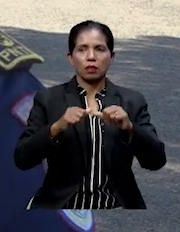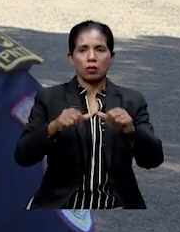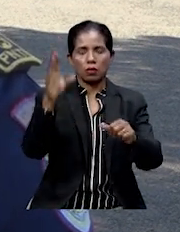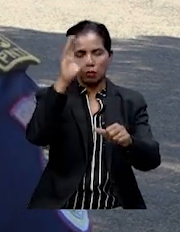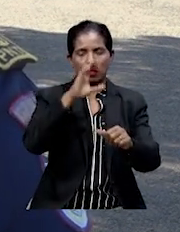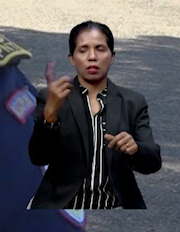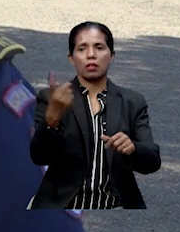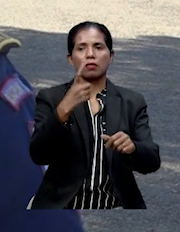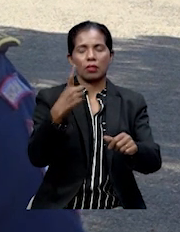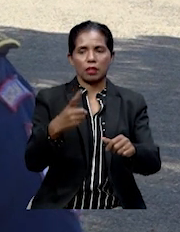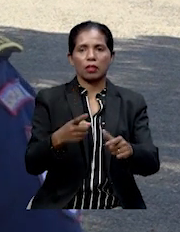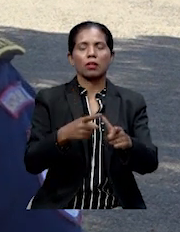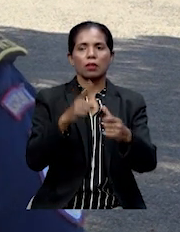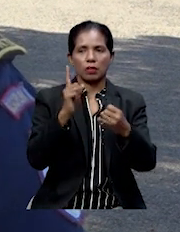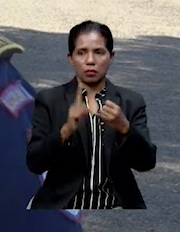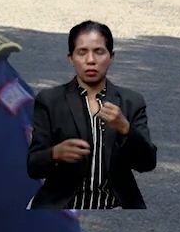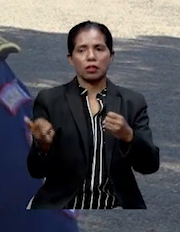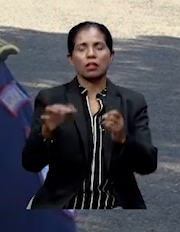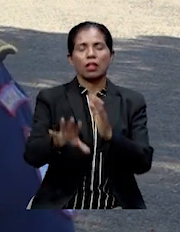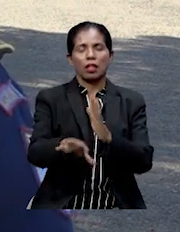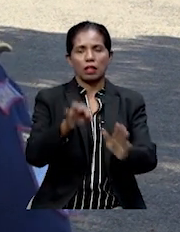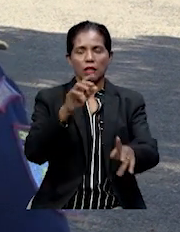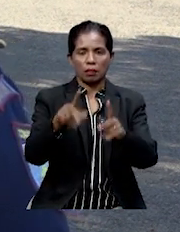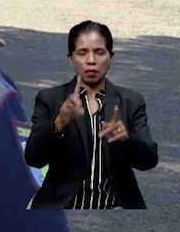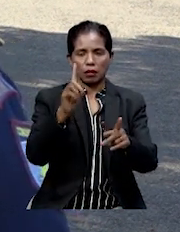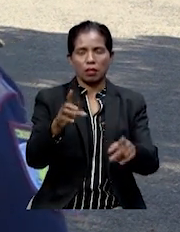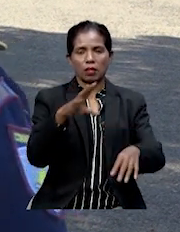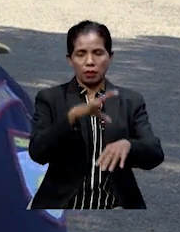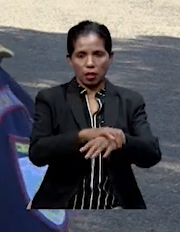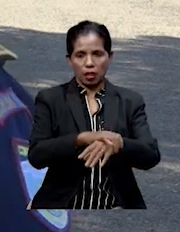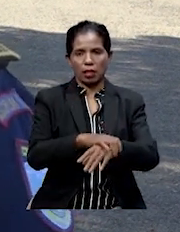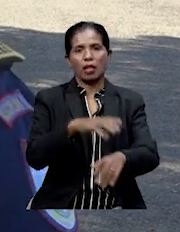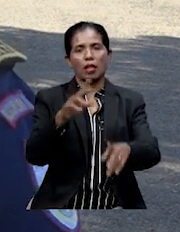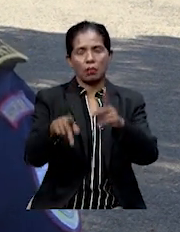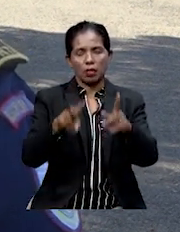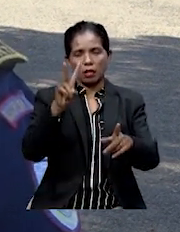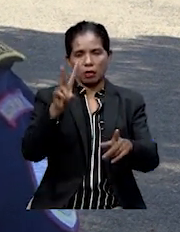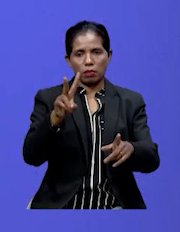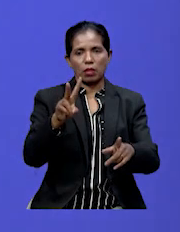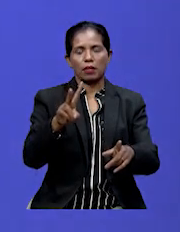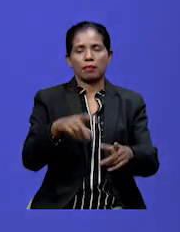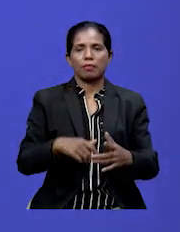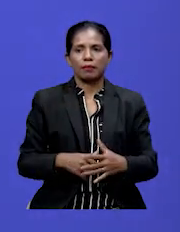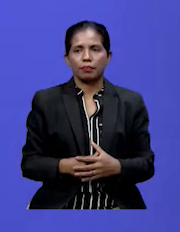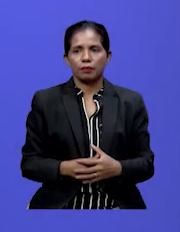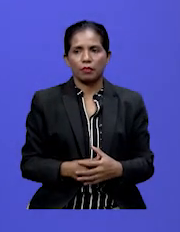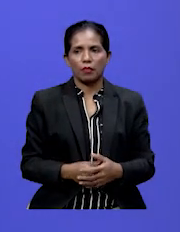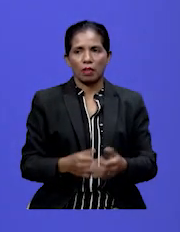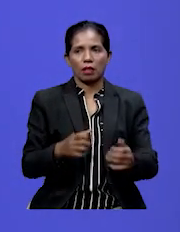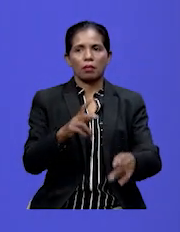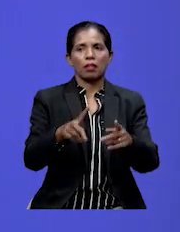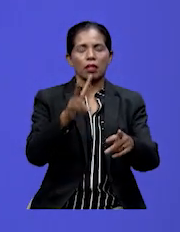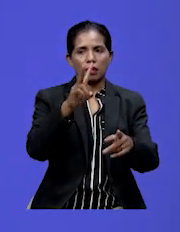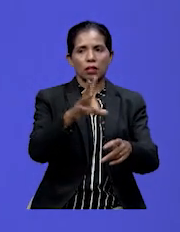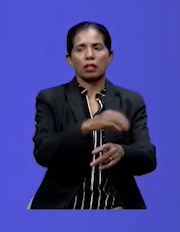fatin suspeito to ikus mai sira hetan suspeito ne duni sira hala captura samba suspeito na rua tada un suspeito na